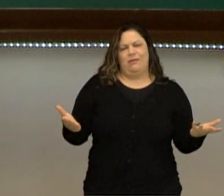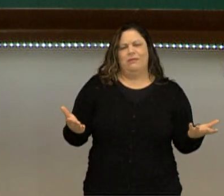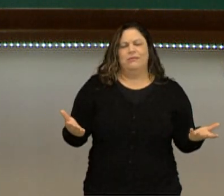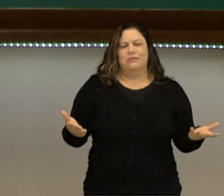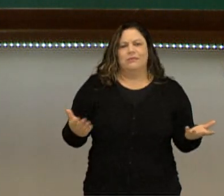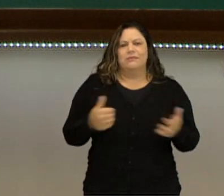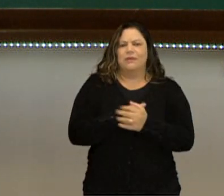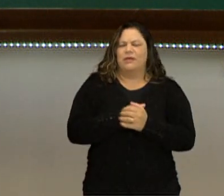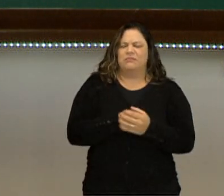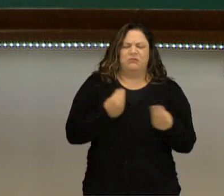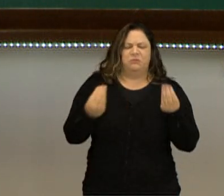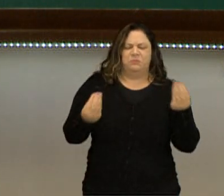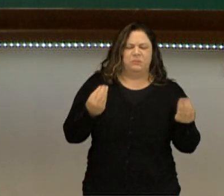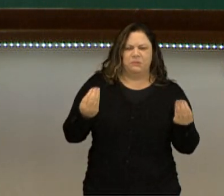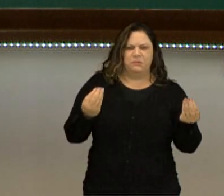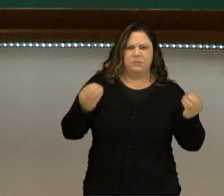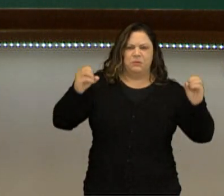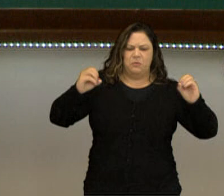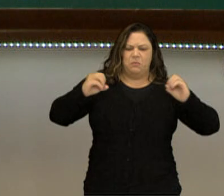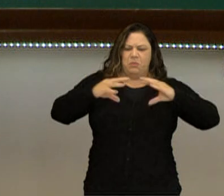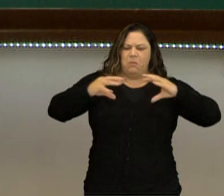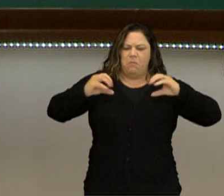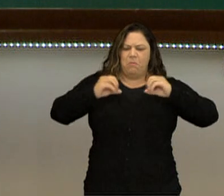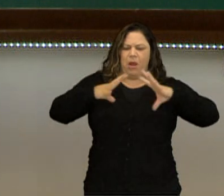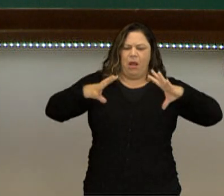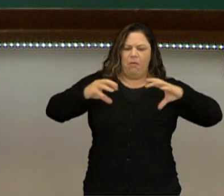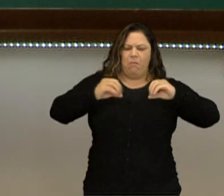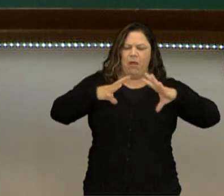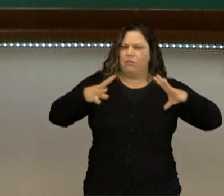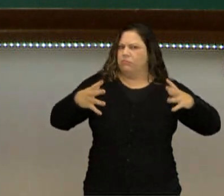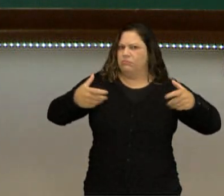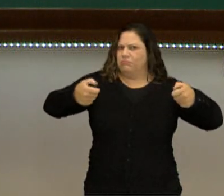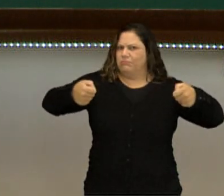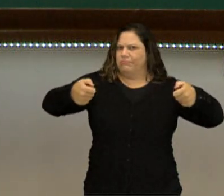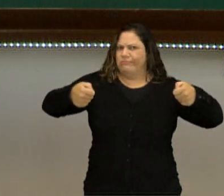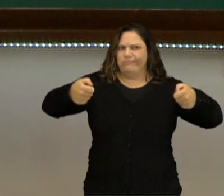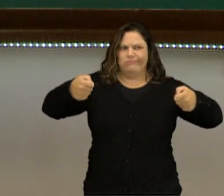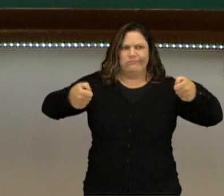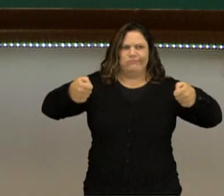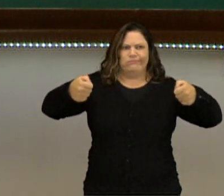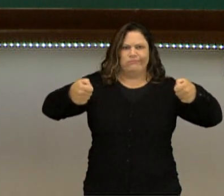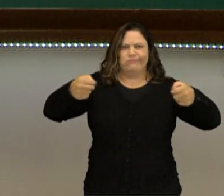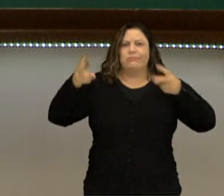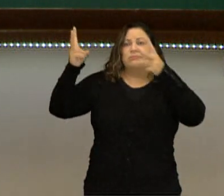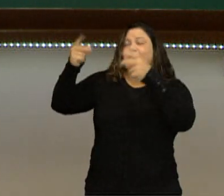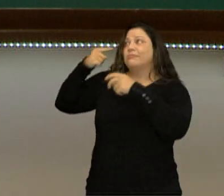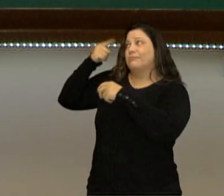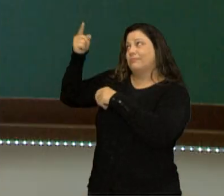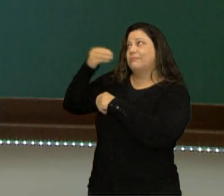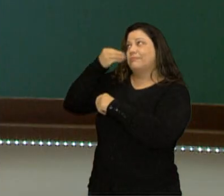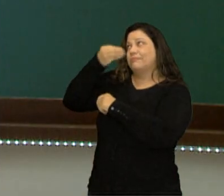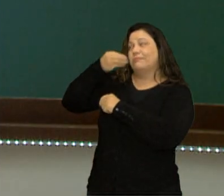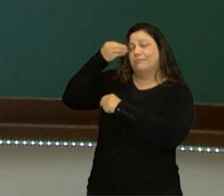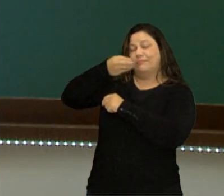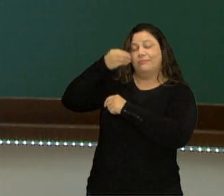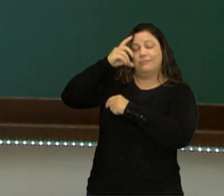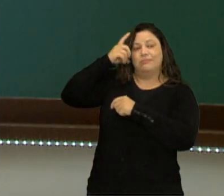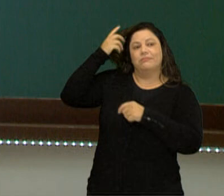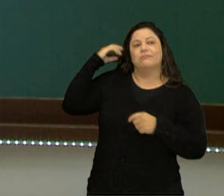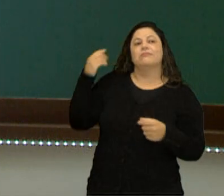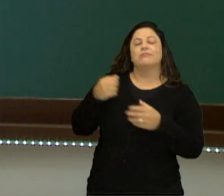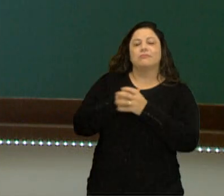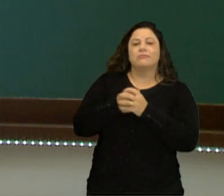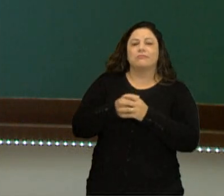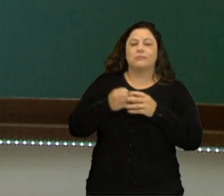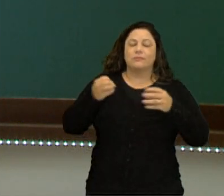partículas. Pessoal, e aí ele propôs, através de um experimento, ele fez esse experimento, a luz teve que